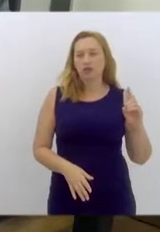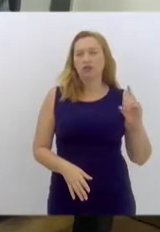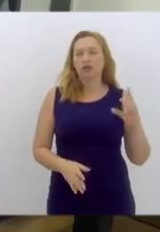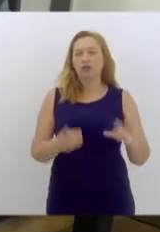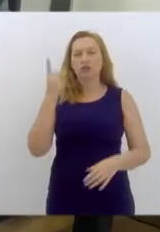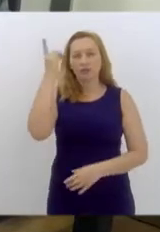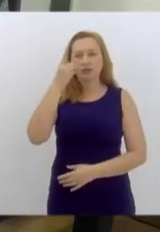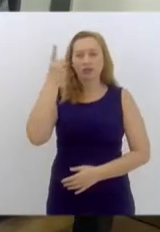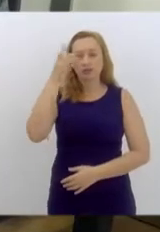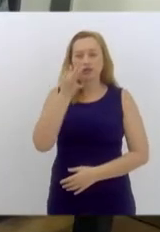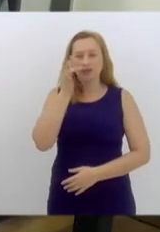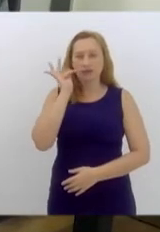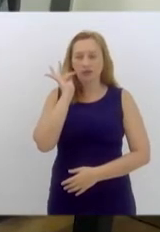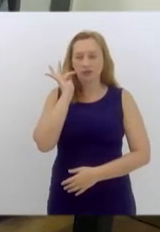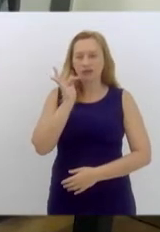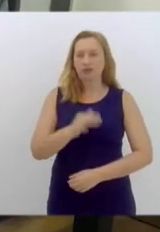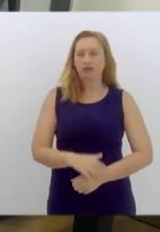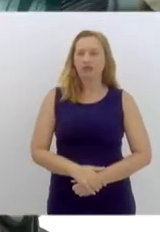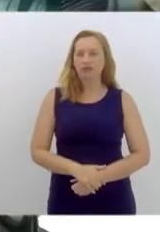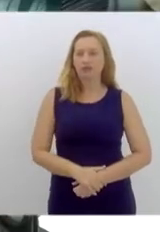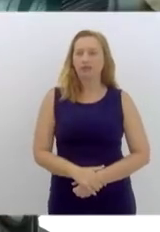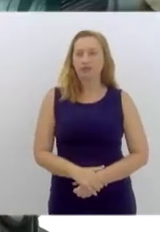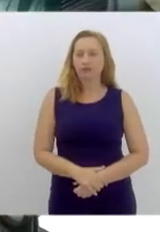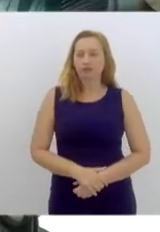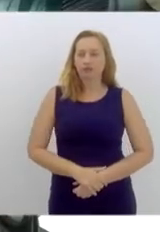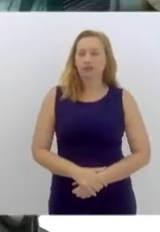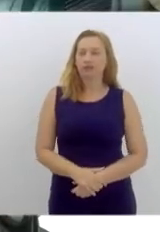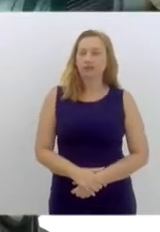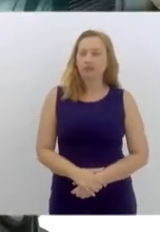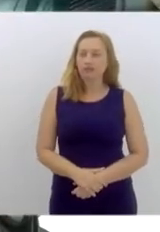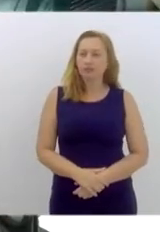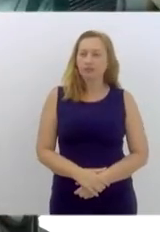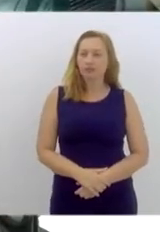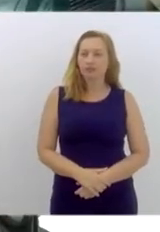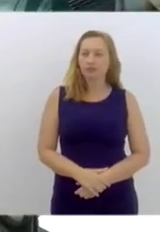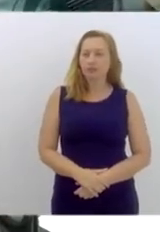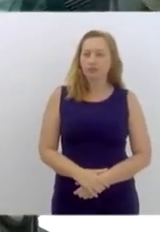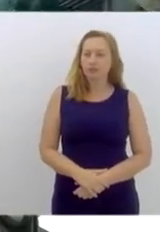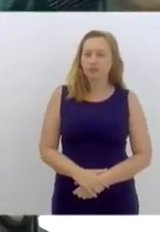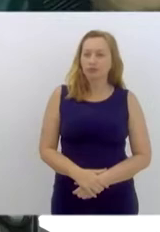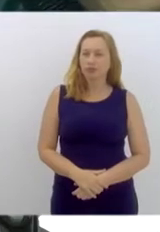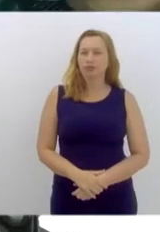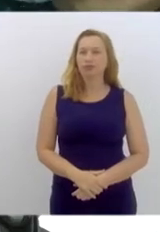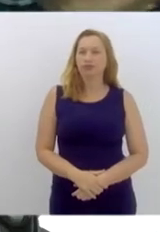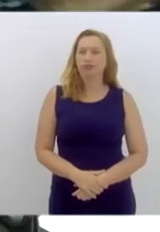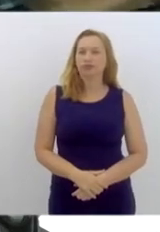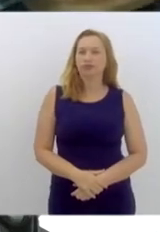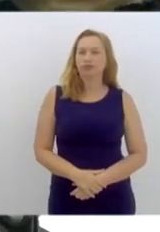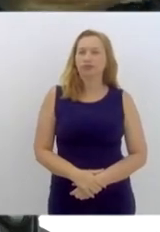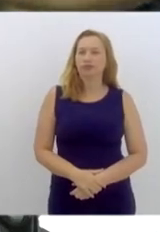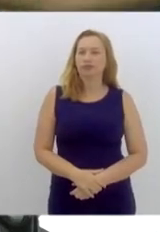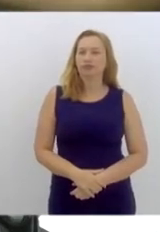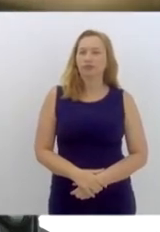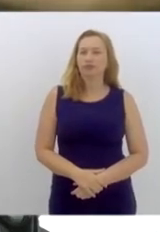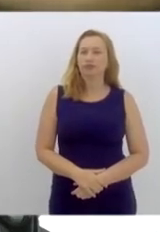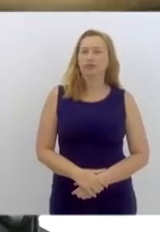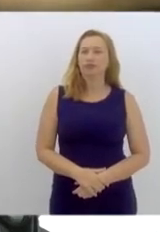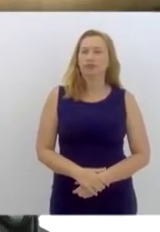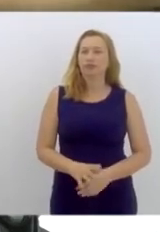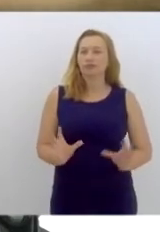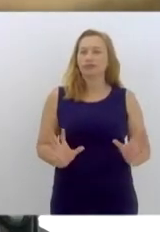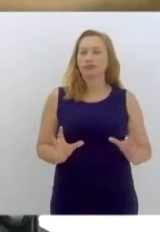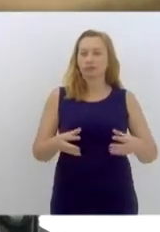Serafini. Deputado Flávio Serafini preside a Comissão de